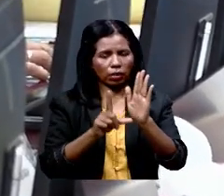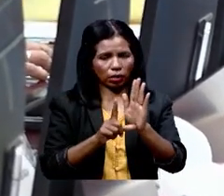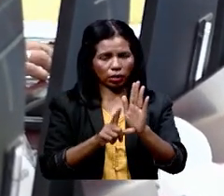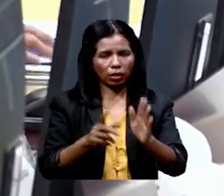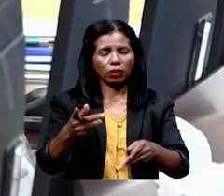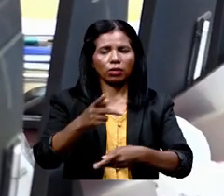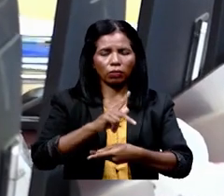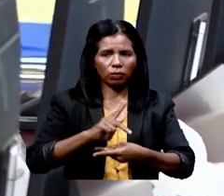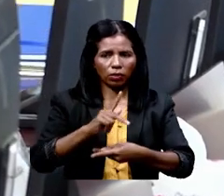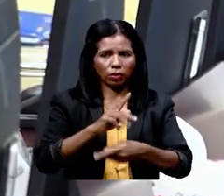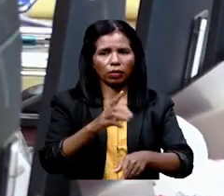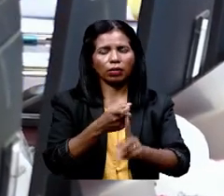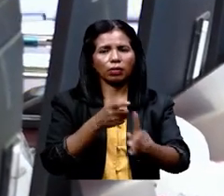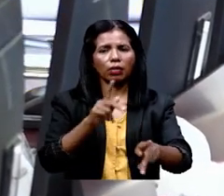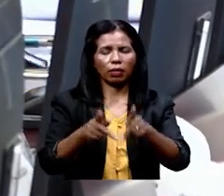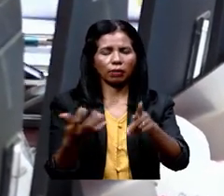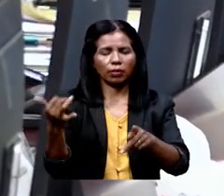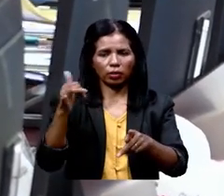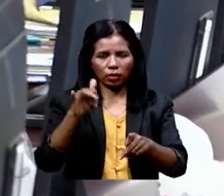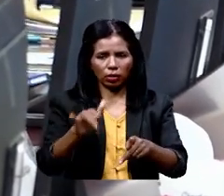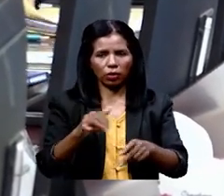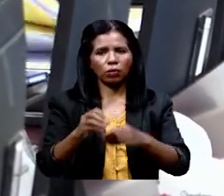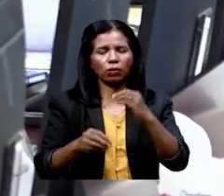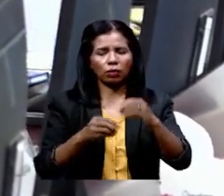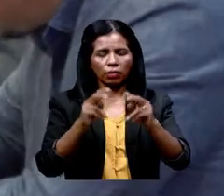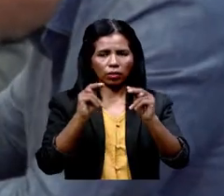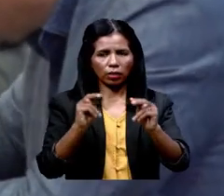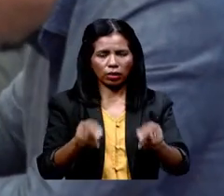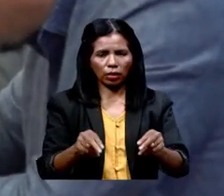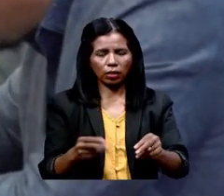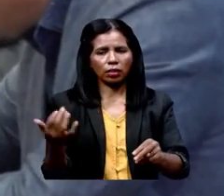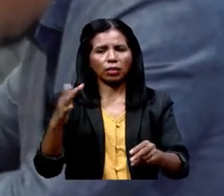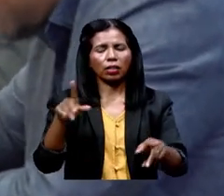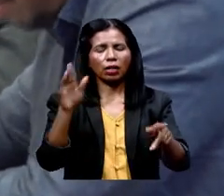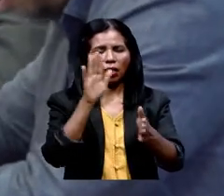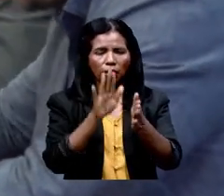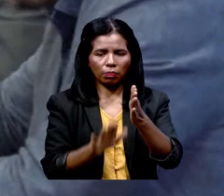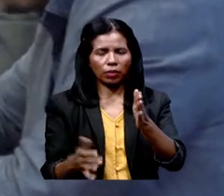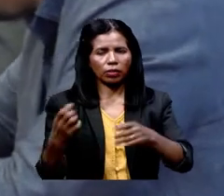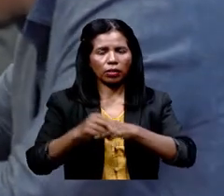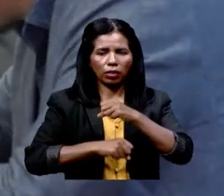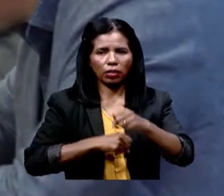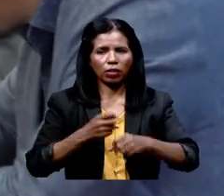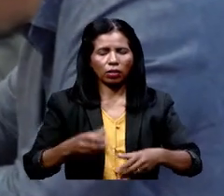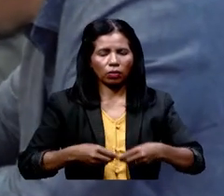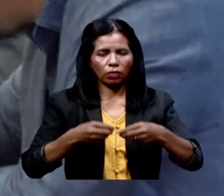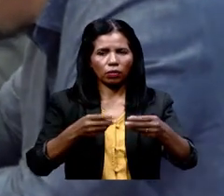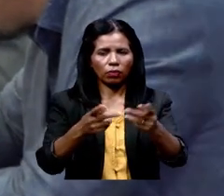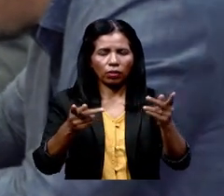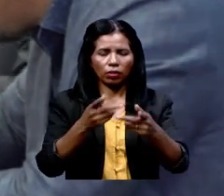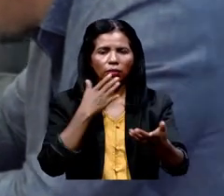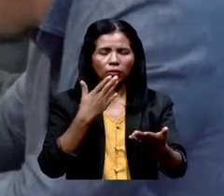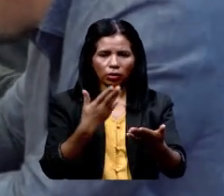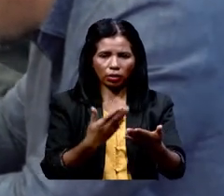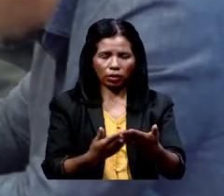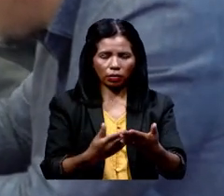assegura satisfação beneficiário siranian com a necessidade básica, a menos serneteros, na foa condição nebedia cliu